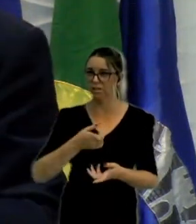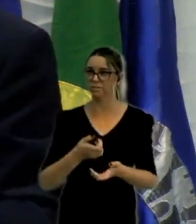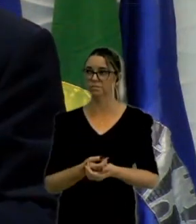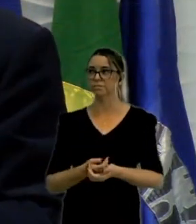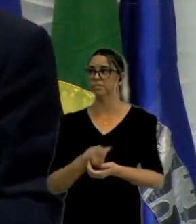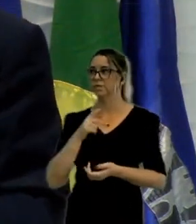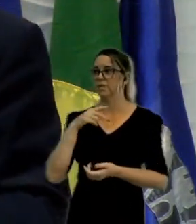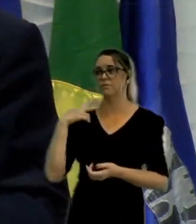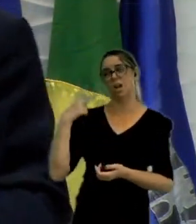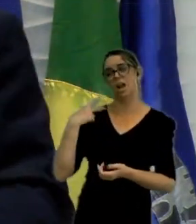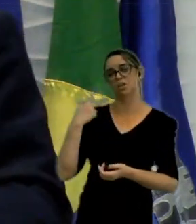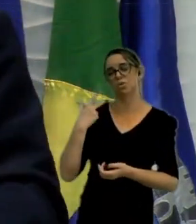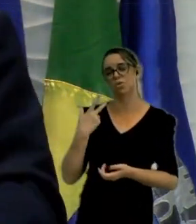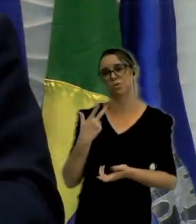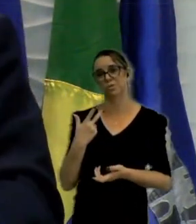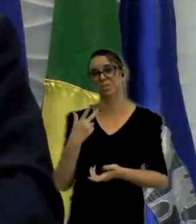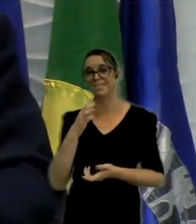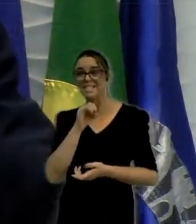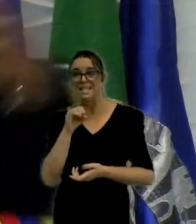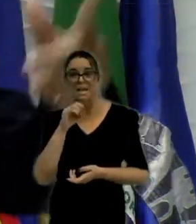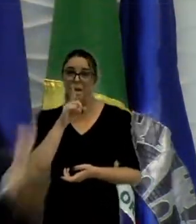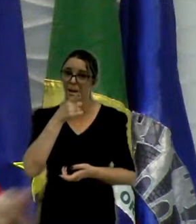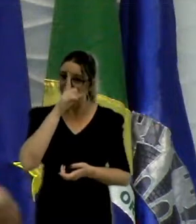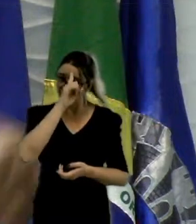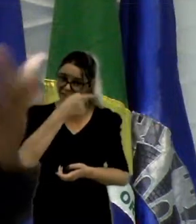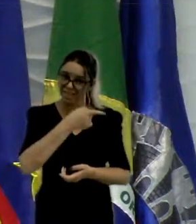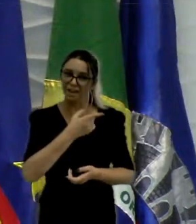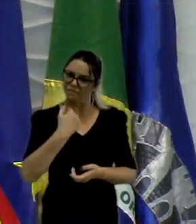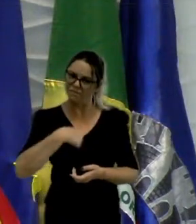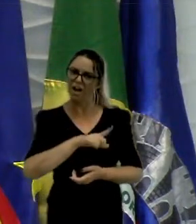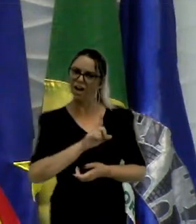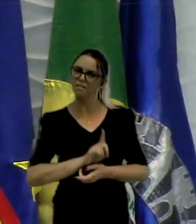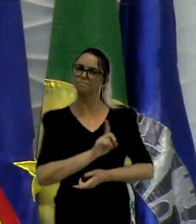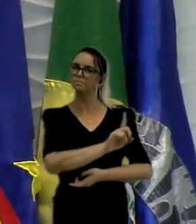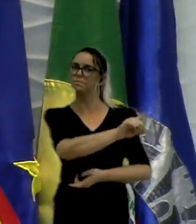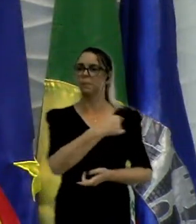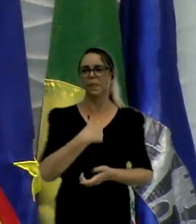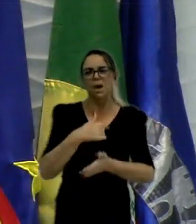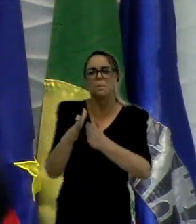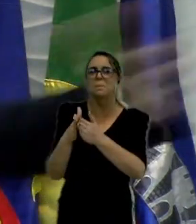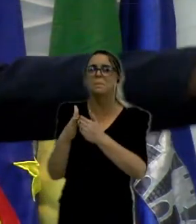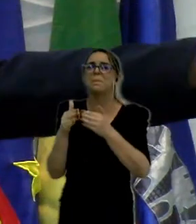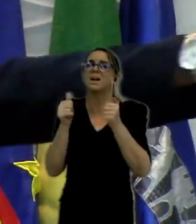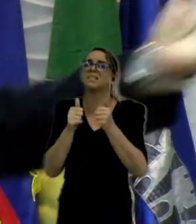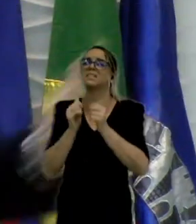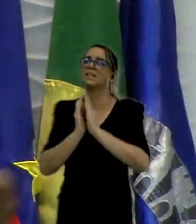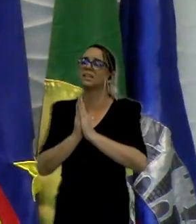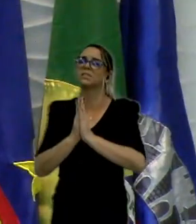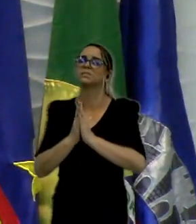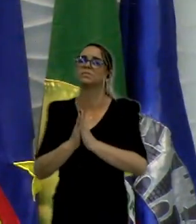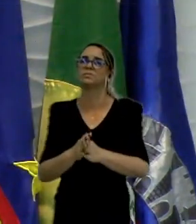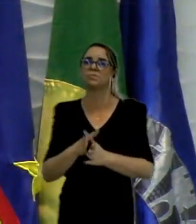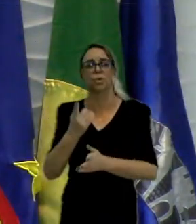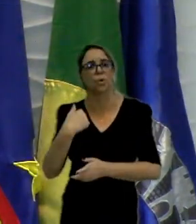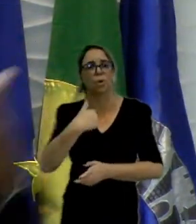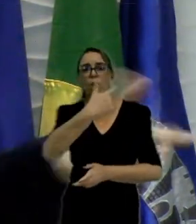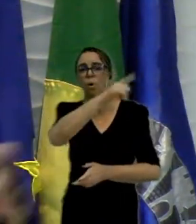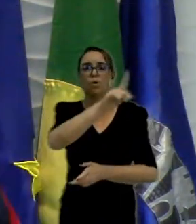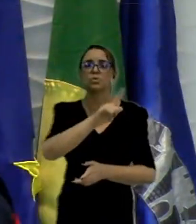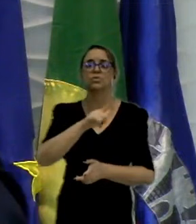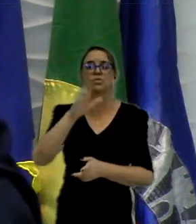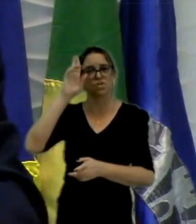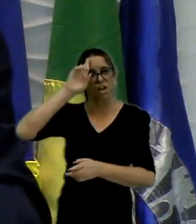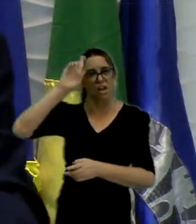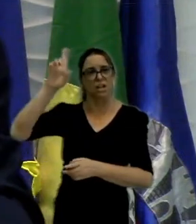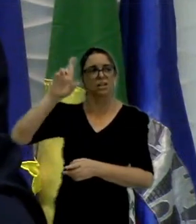Vereador, se manda, vá lá, eu faço até um apelo. Vá atrás do outro gerente, traga ele